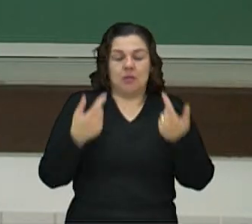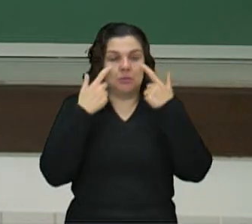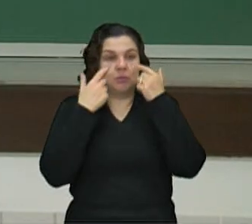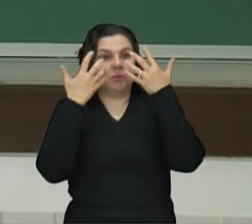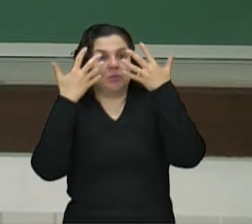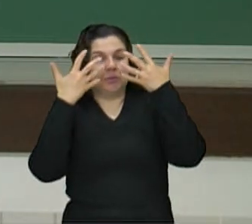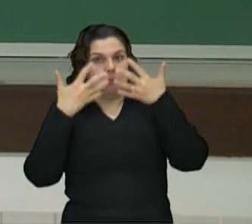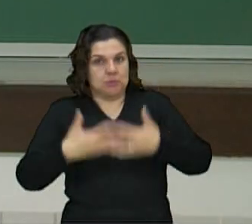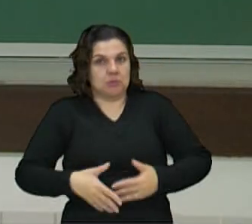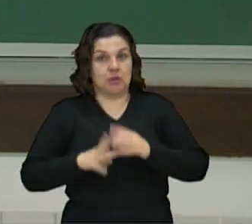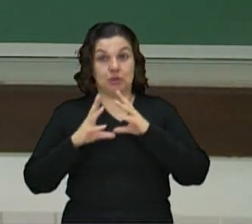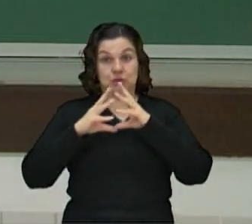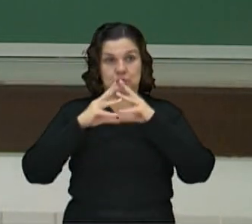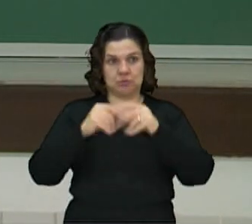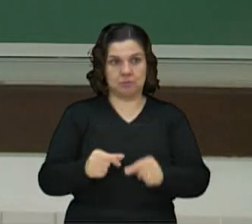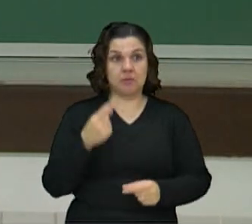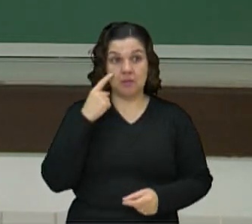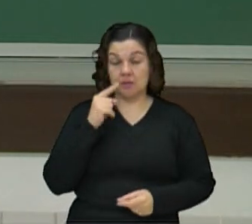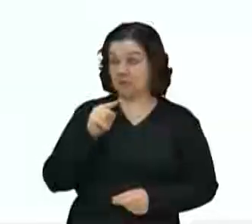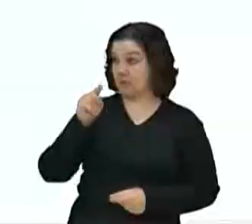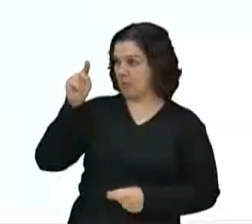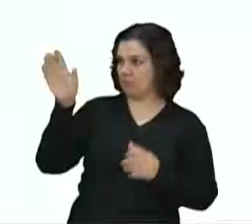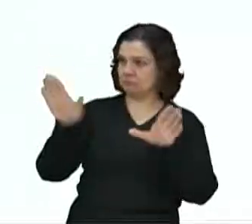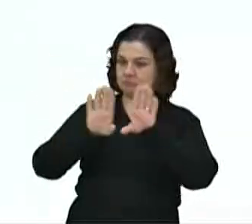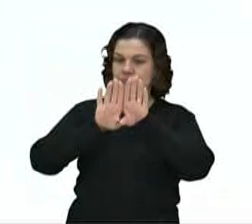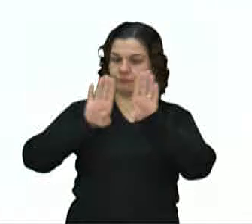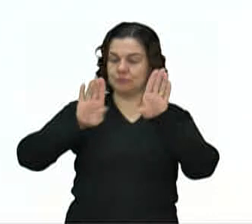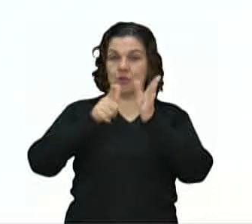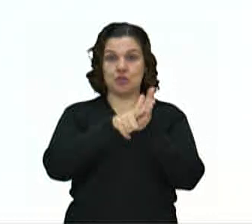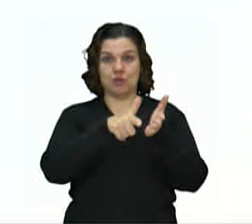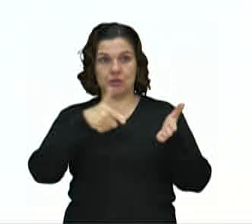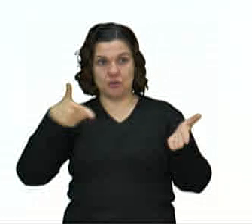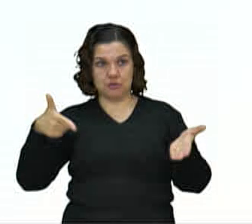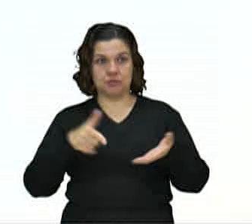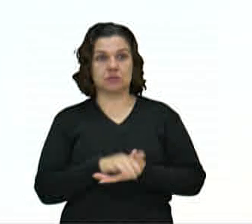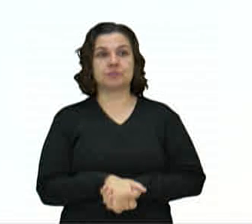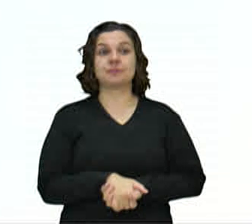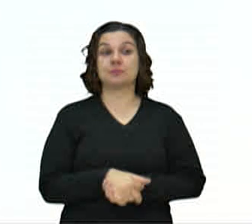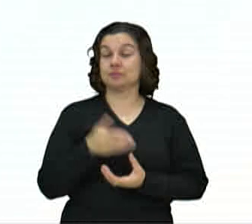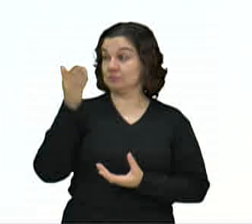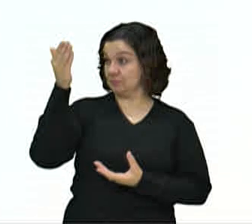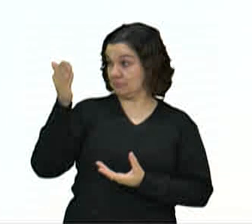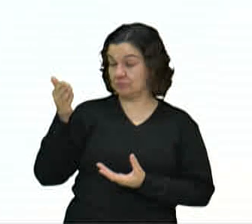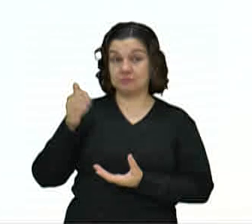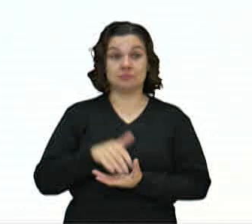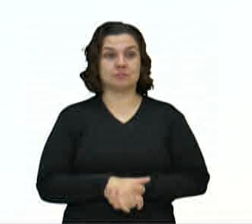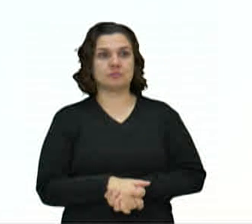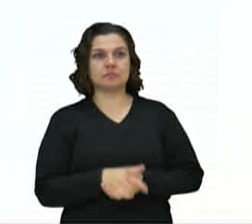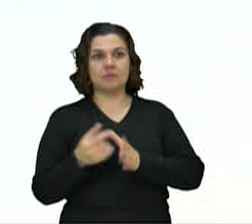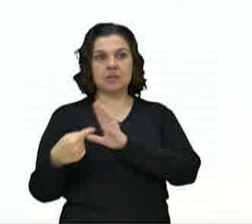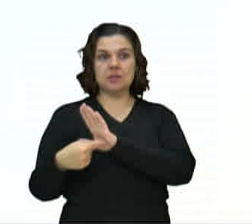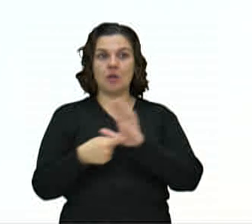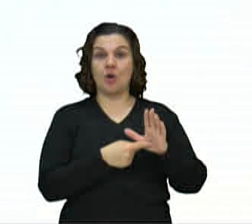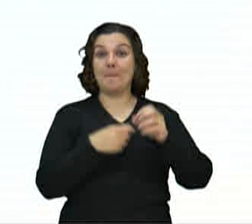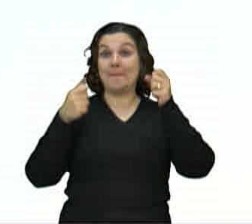drama, o pânico aí gerado. Aqui você tem uma capa do jornal Brooklyn Daily Eagle que mostra